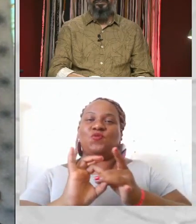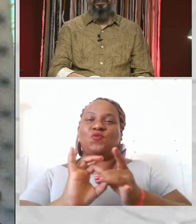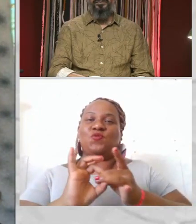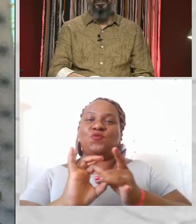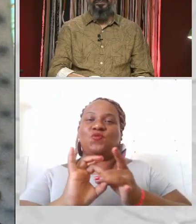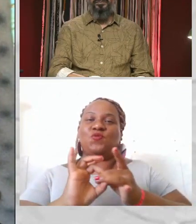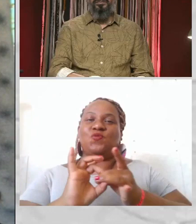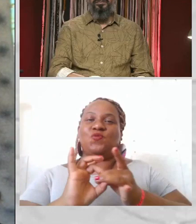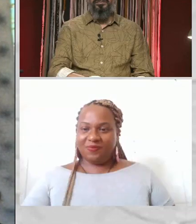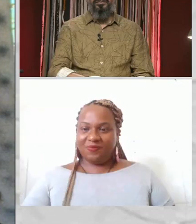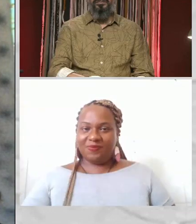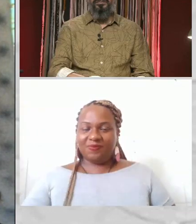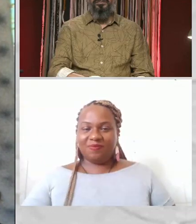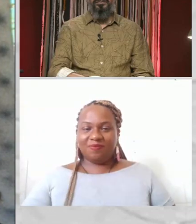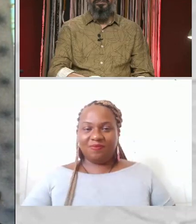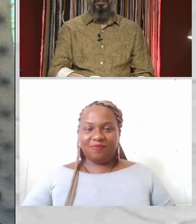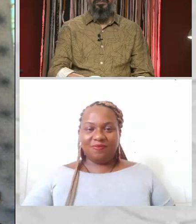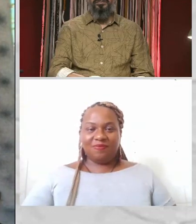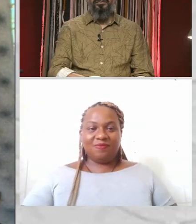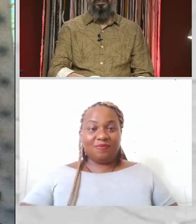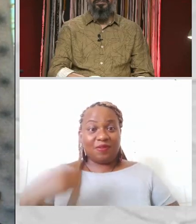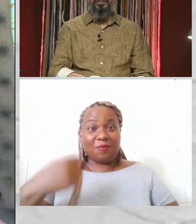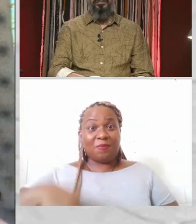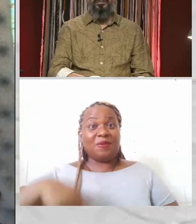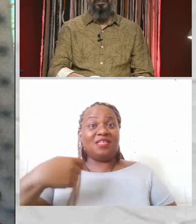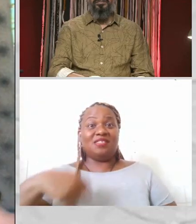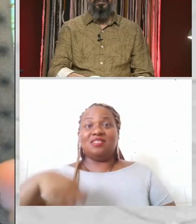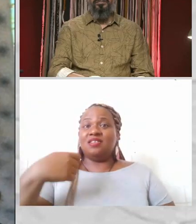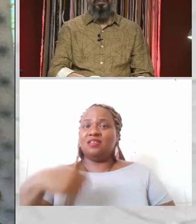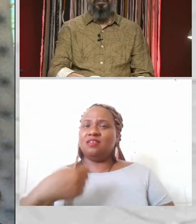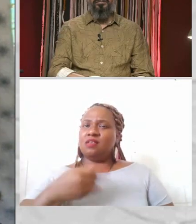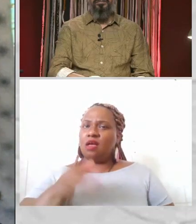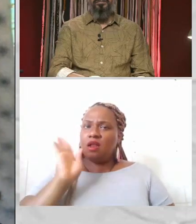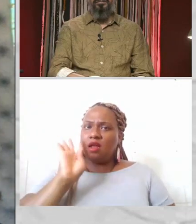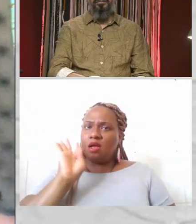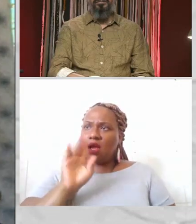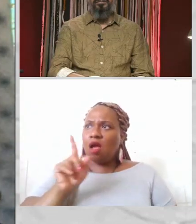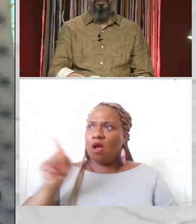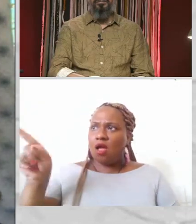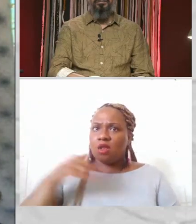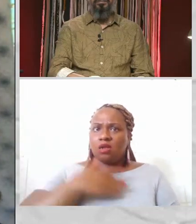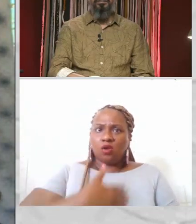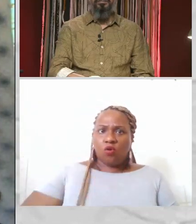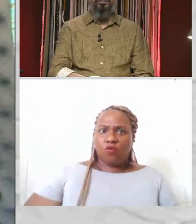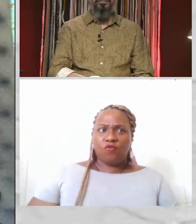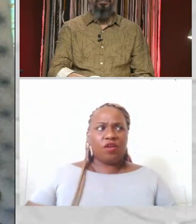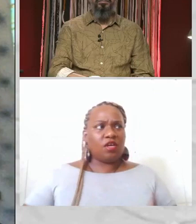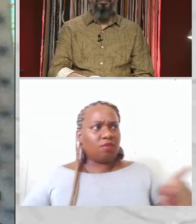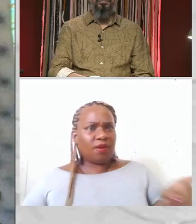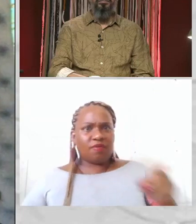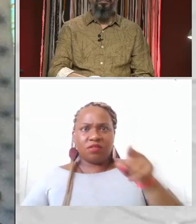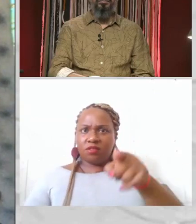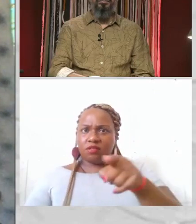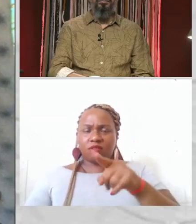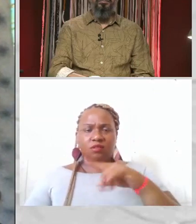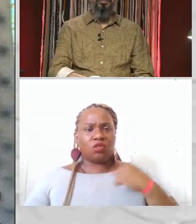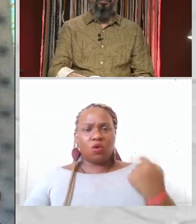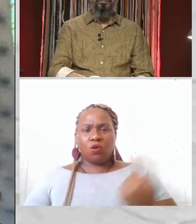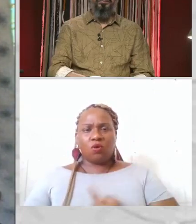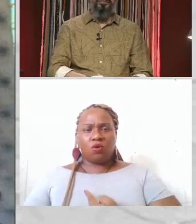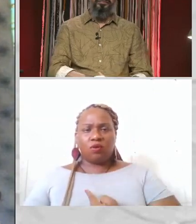chamando. É uma coisa bacana para ele e para você. É uma coisa bacana para todos nós. Eu, na realidade, a pandemia me deixou um